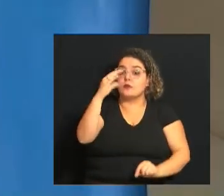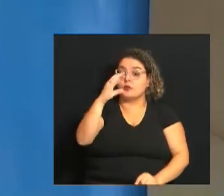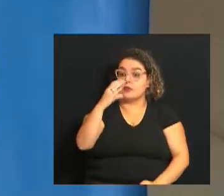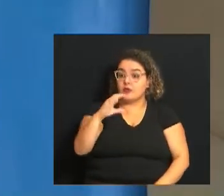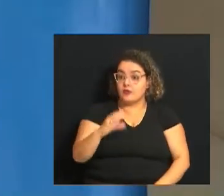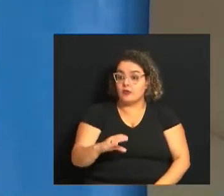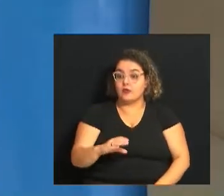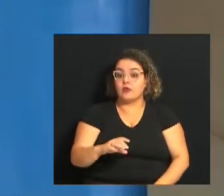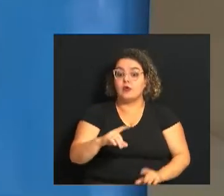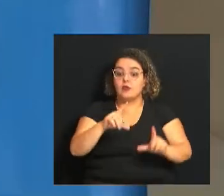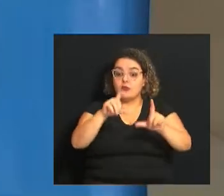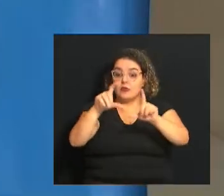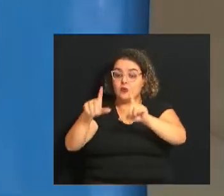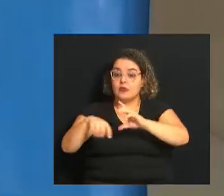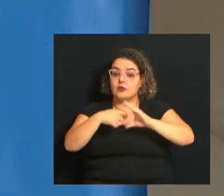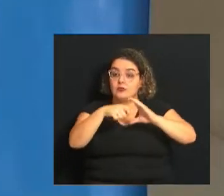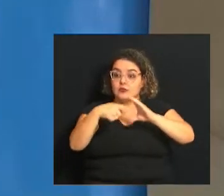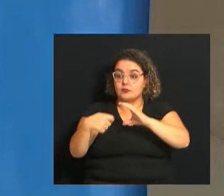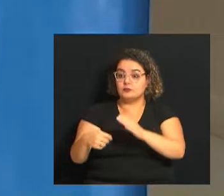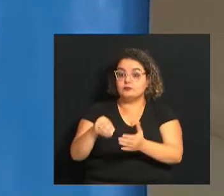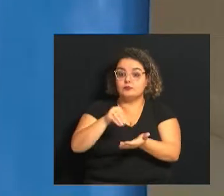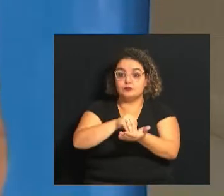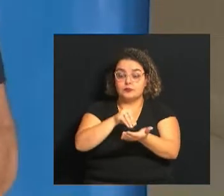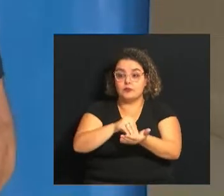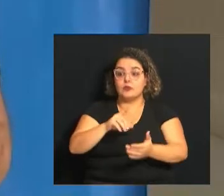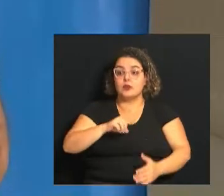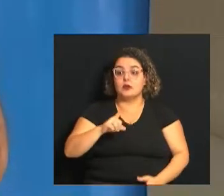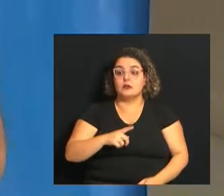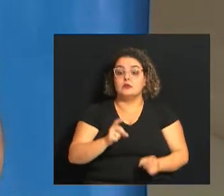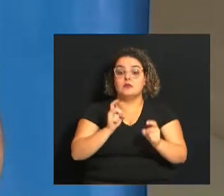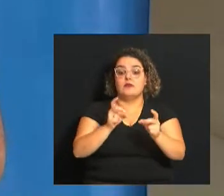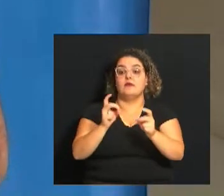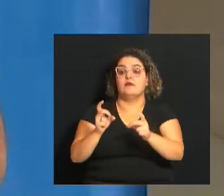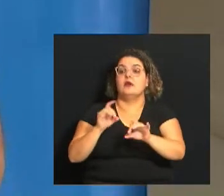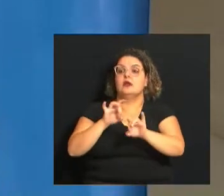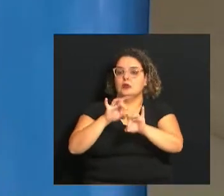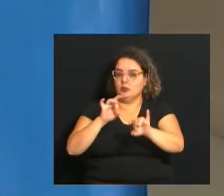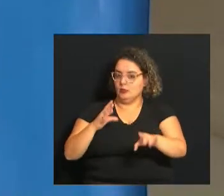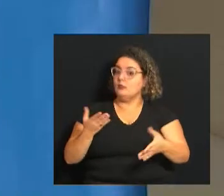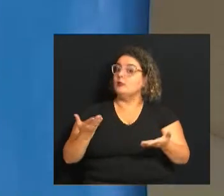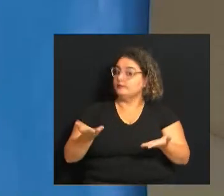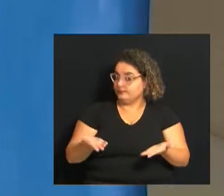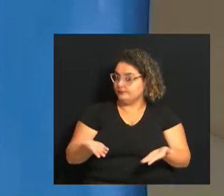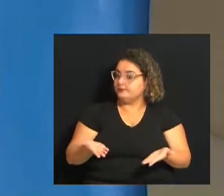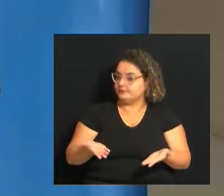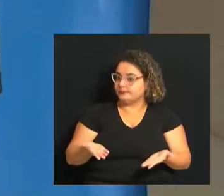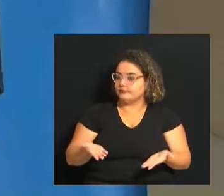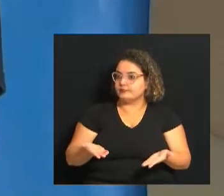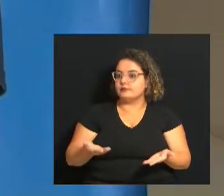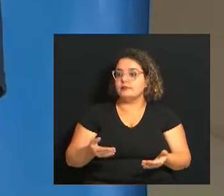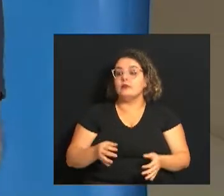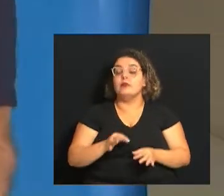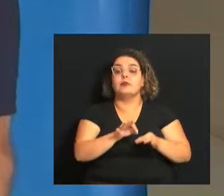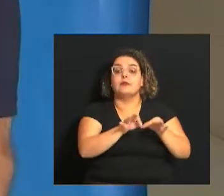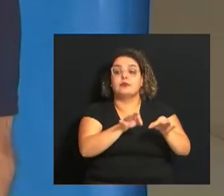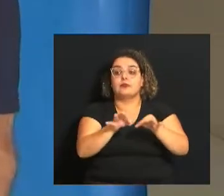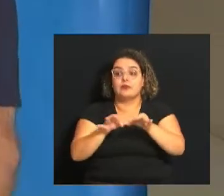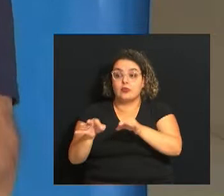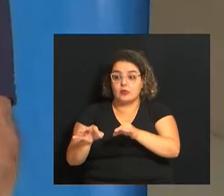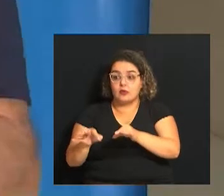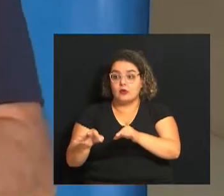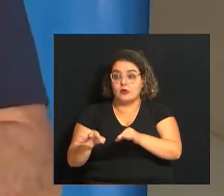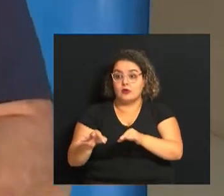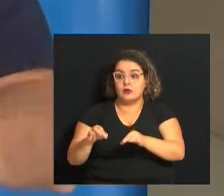fotos, né? E, por último, nós temos venda online, agora mesmo. Então, tanto essa programação vamos ser